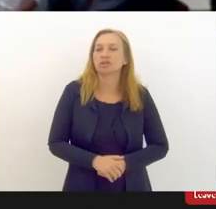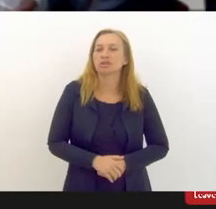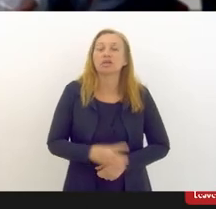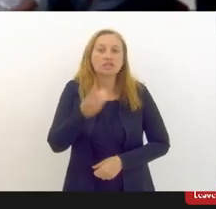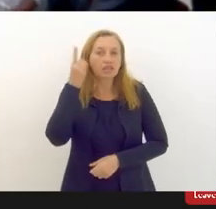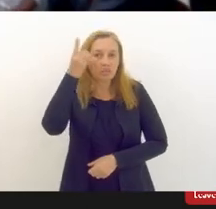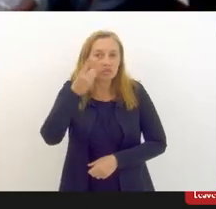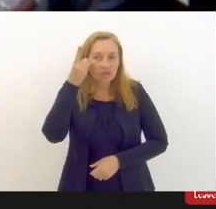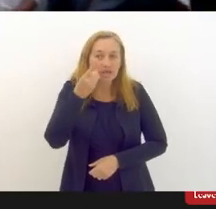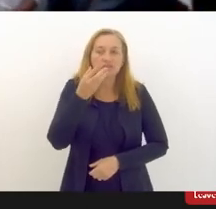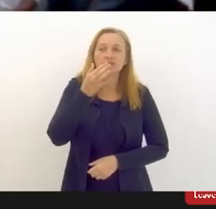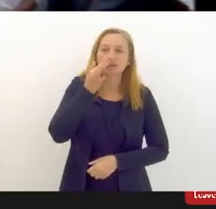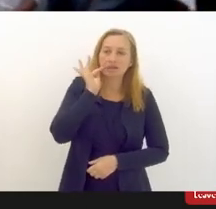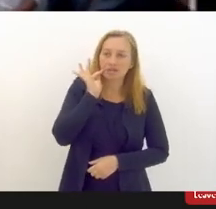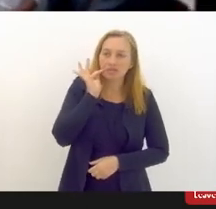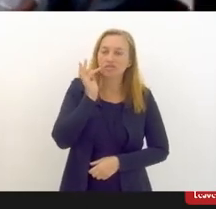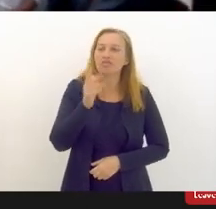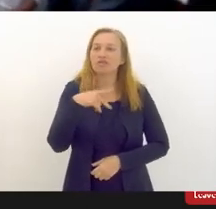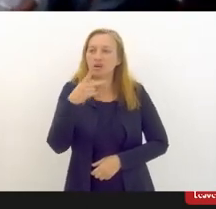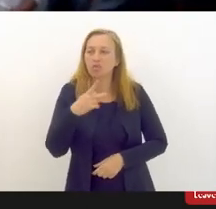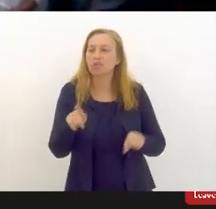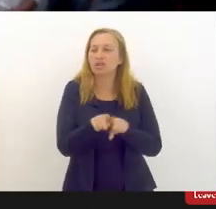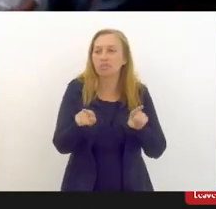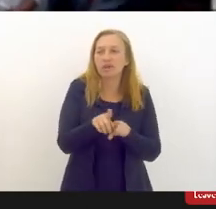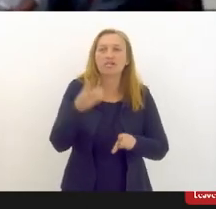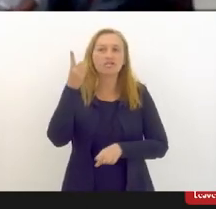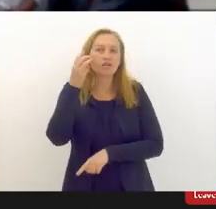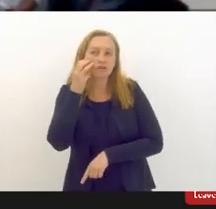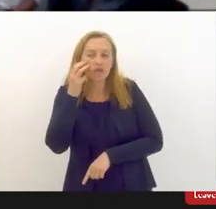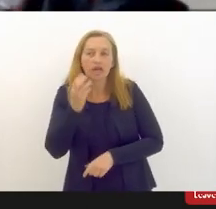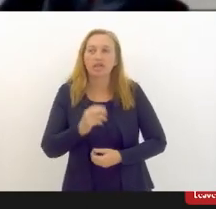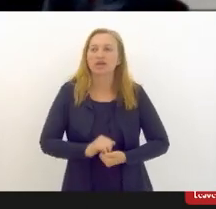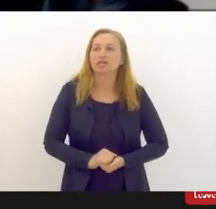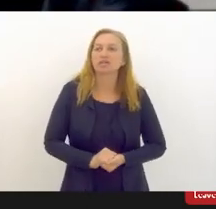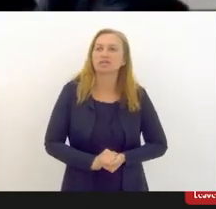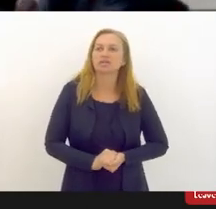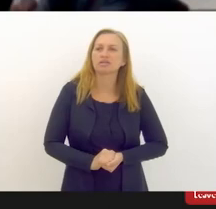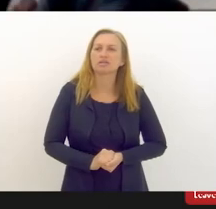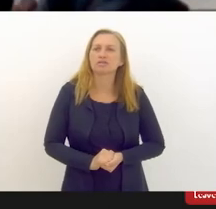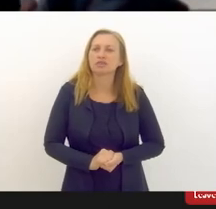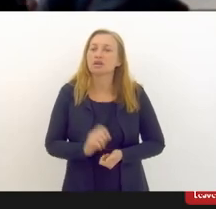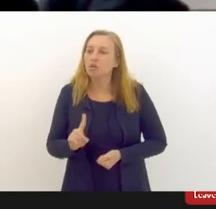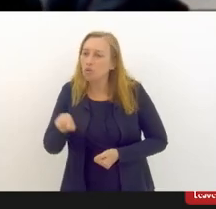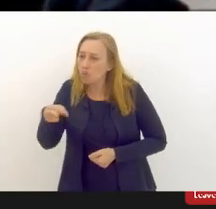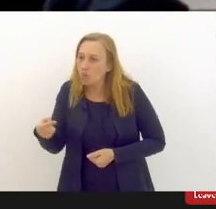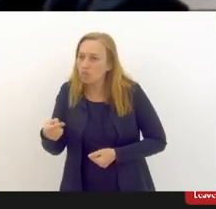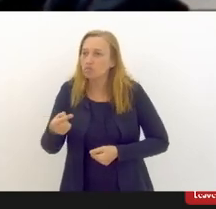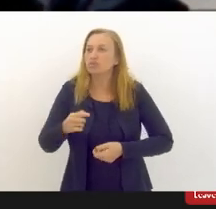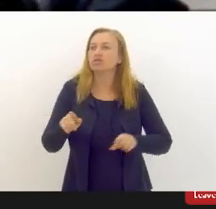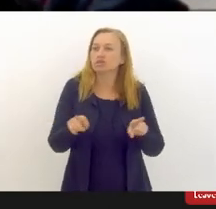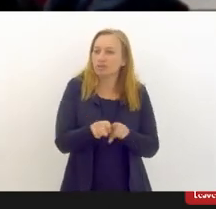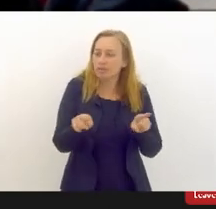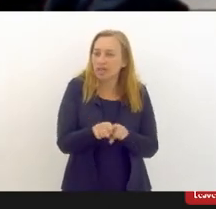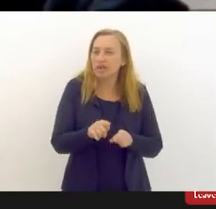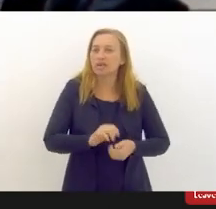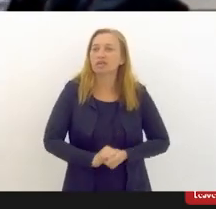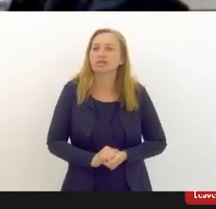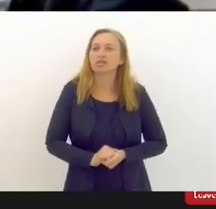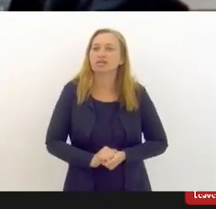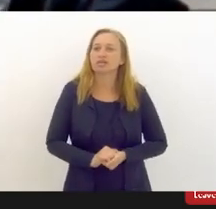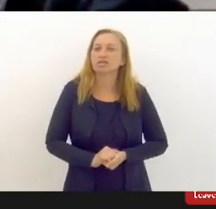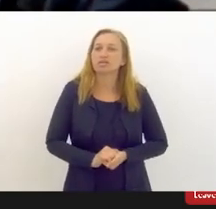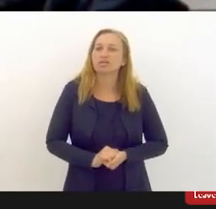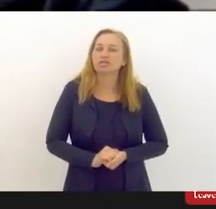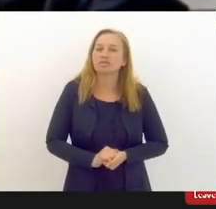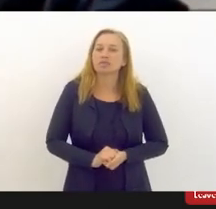Deputado Serafini trouxe, acho que deputado Valdeg também e outros senhores. A